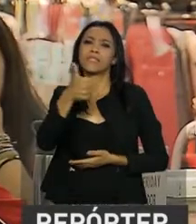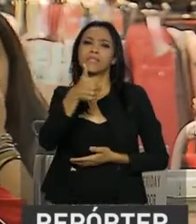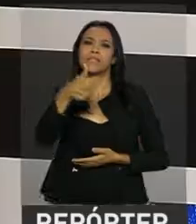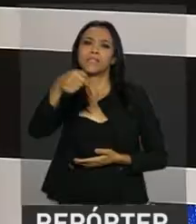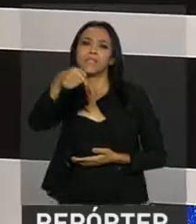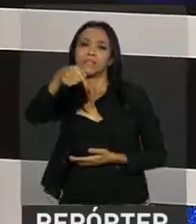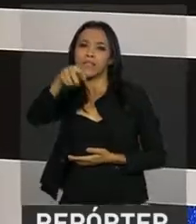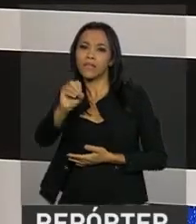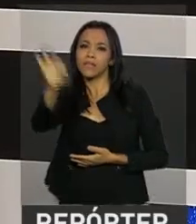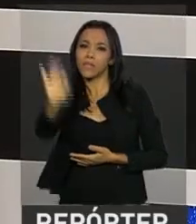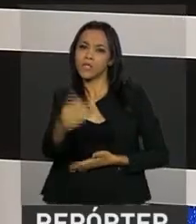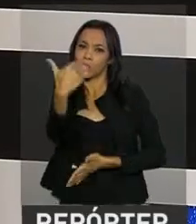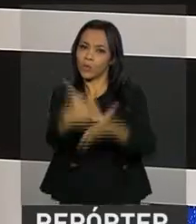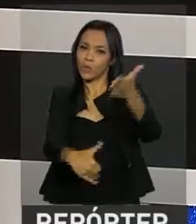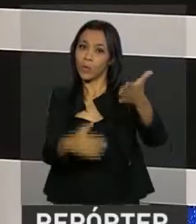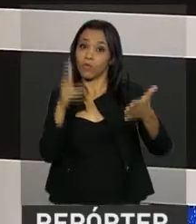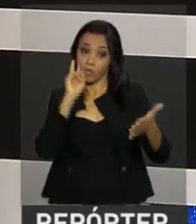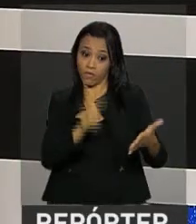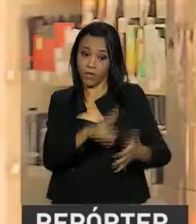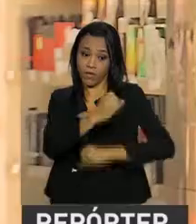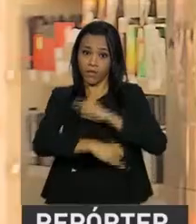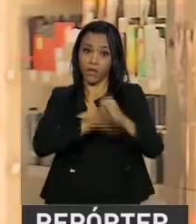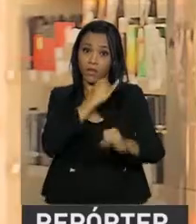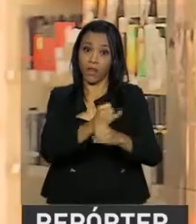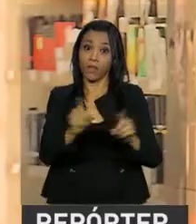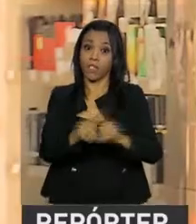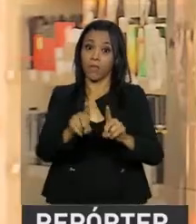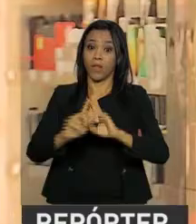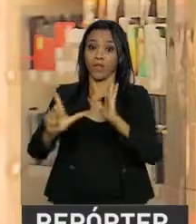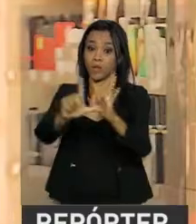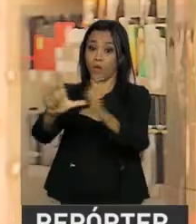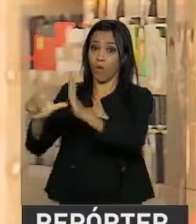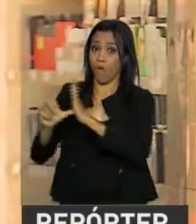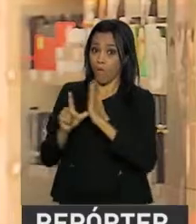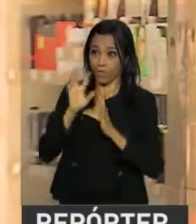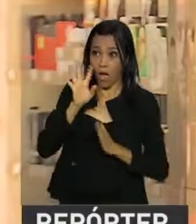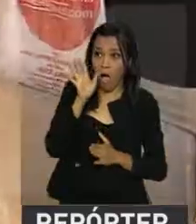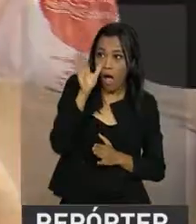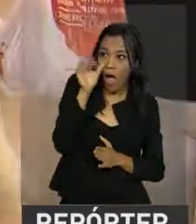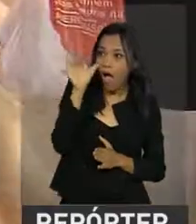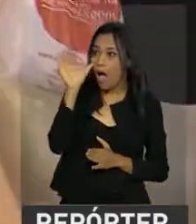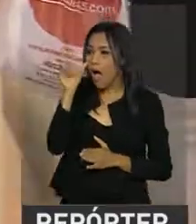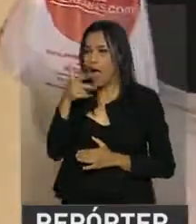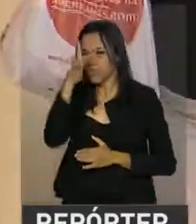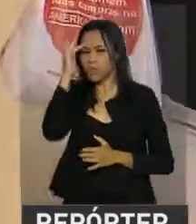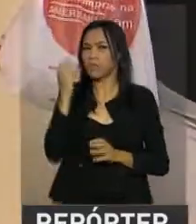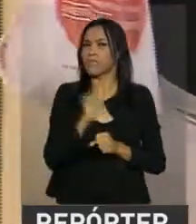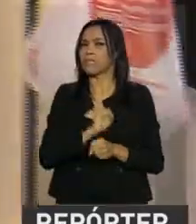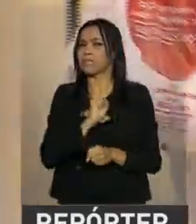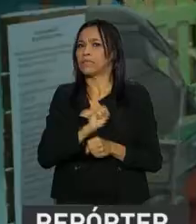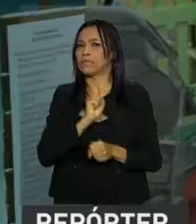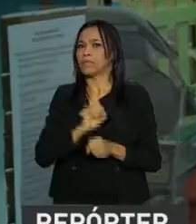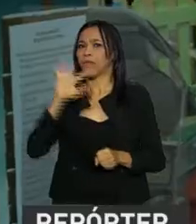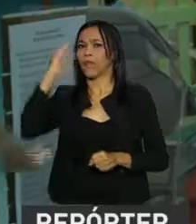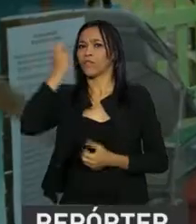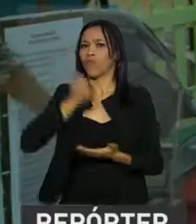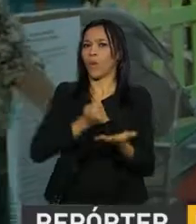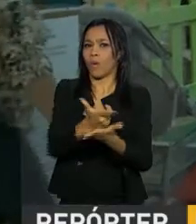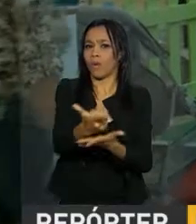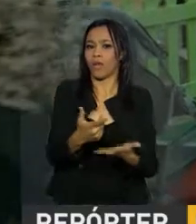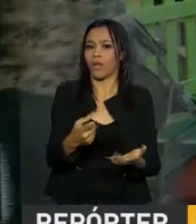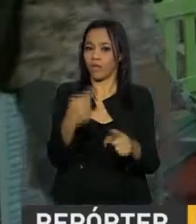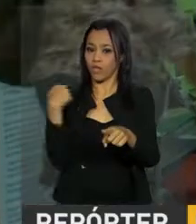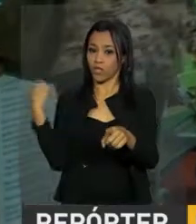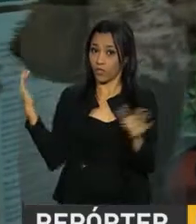70%. As ofertas estão na internet e nas lojas. Muita gente espera esta data para fazer as compras. A gente vem para fazer